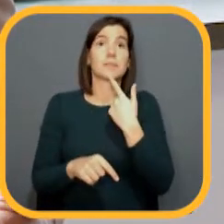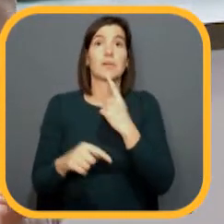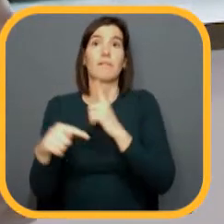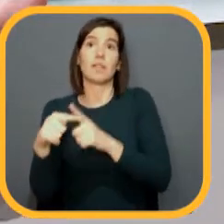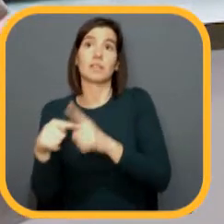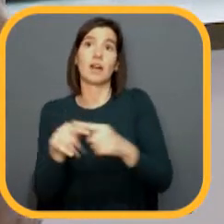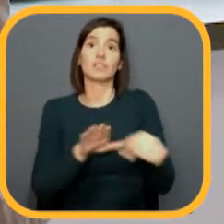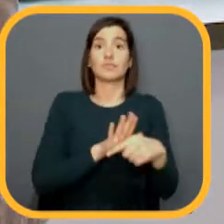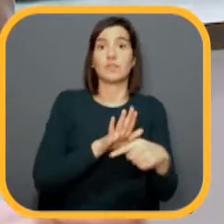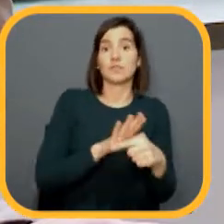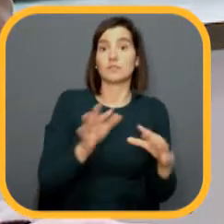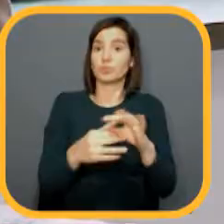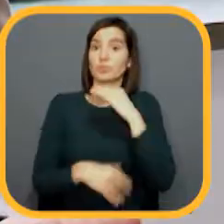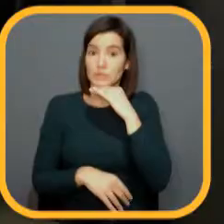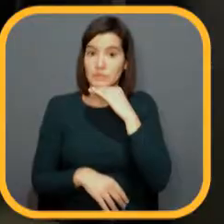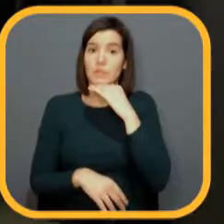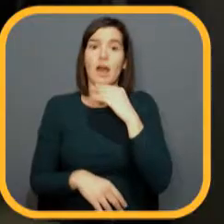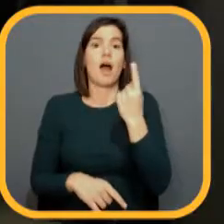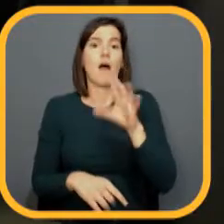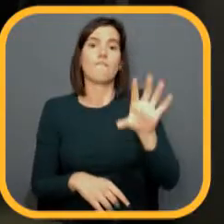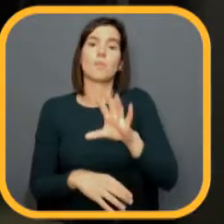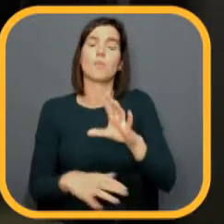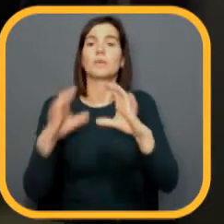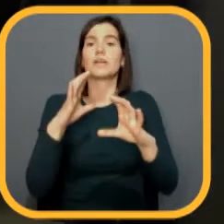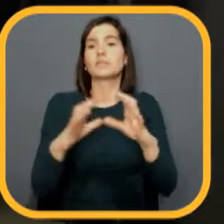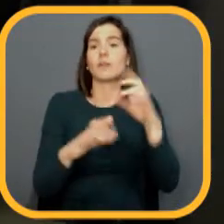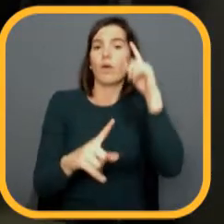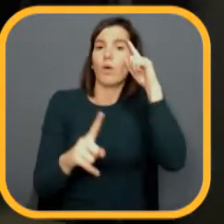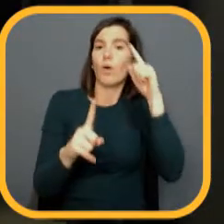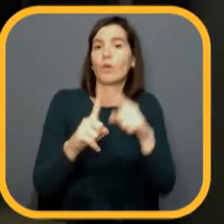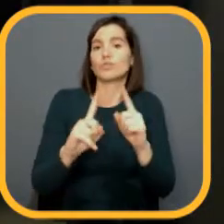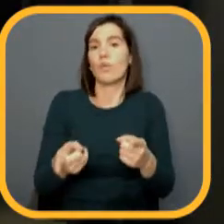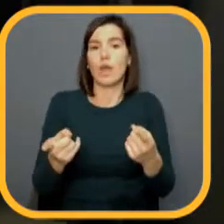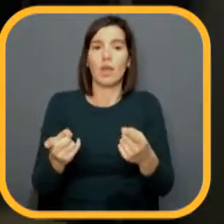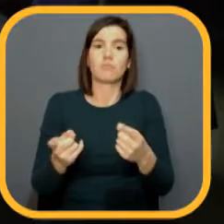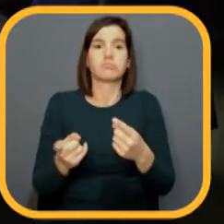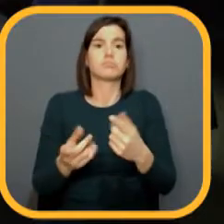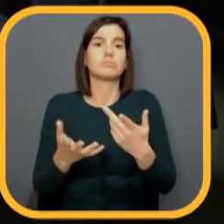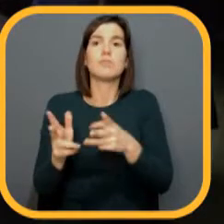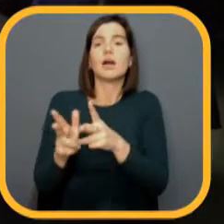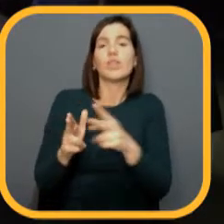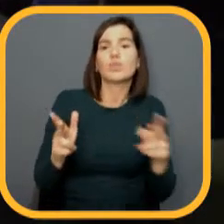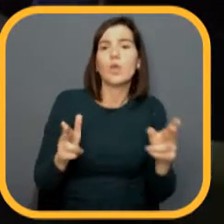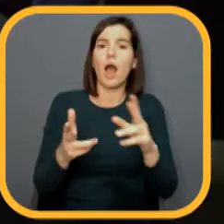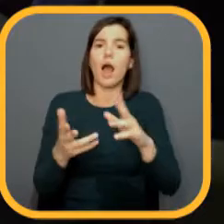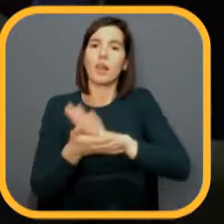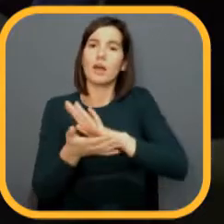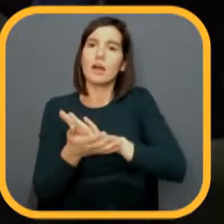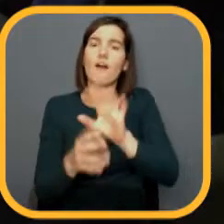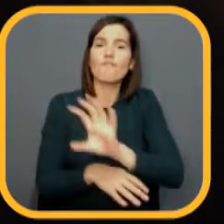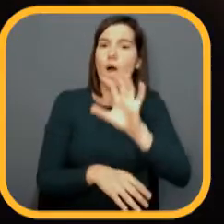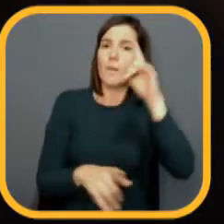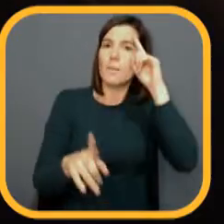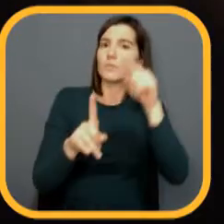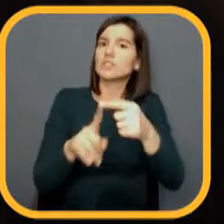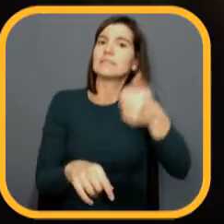percebe-se vantagens e desvantagens em relação à polícia. Há meios de comunicação cuja função e a linha editorial, o